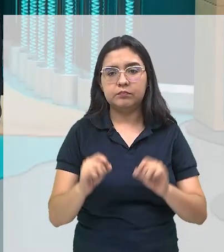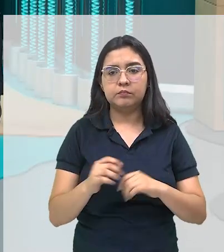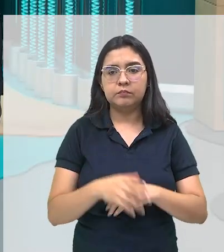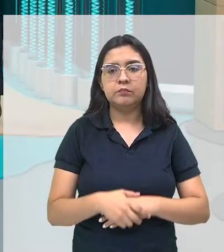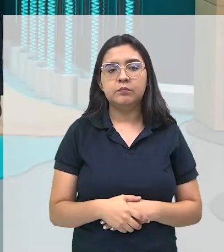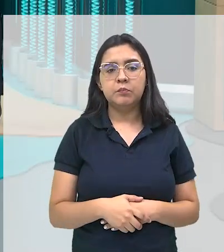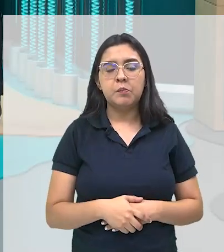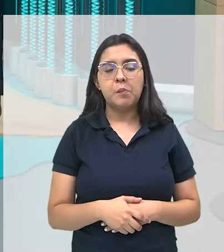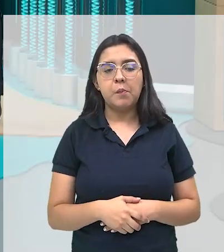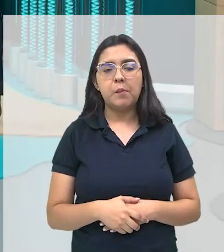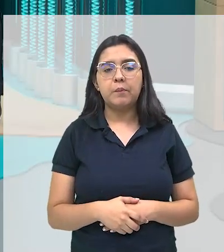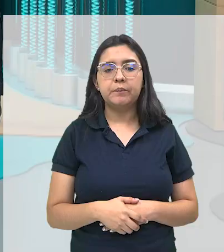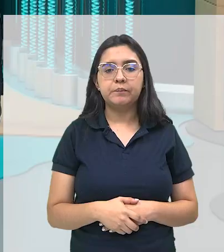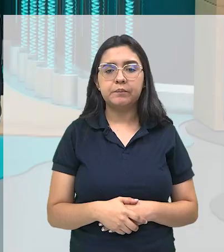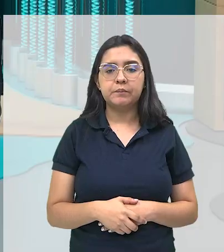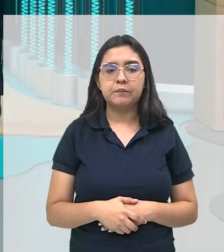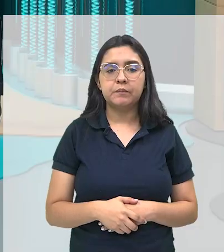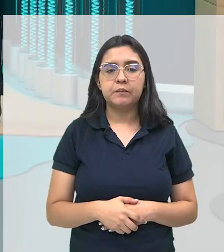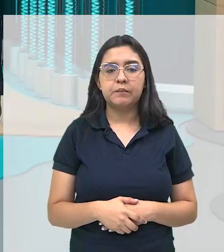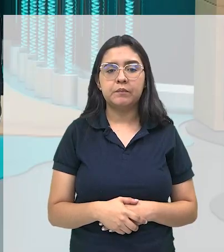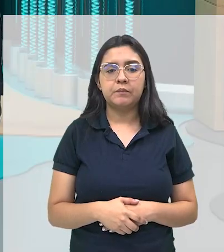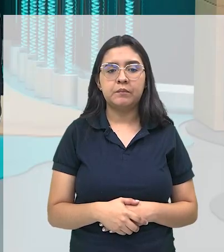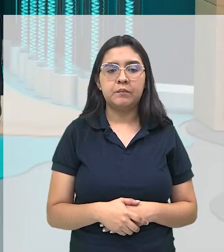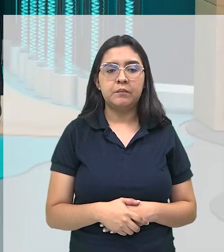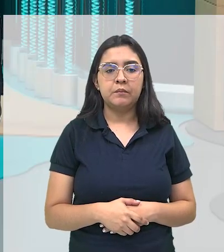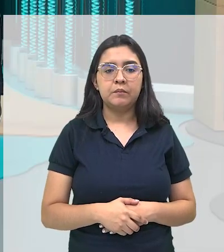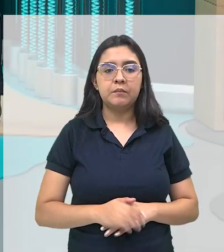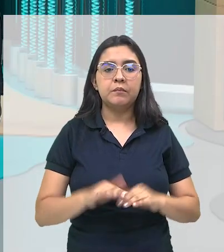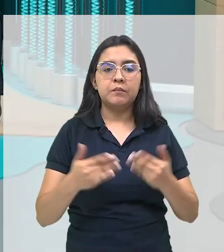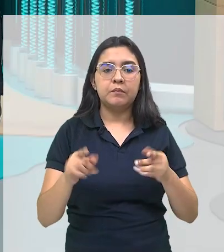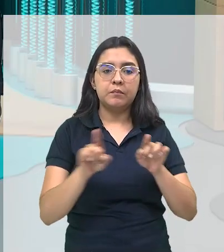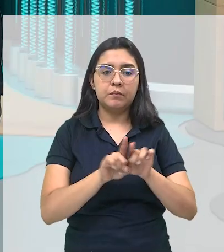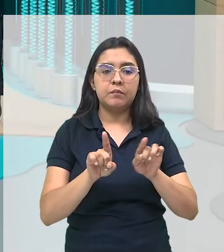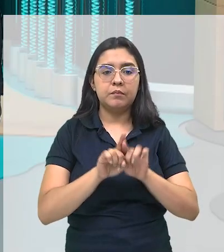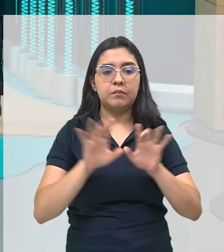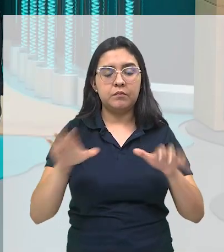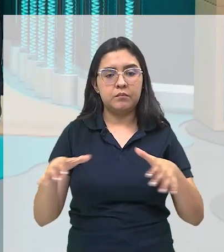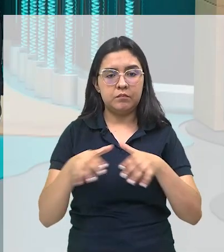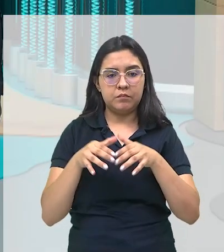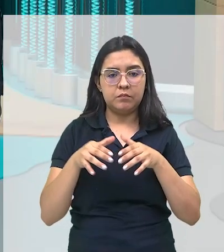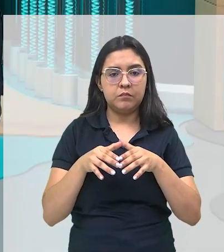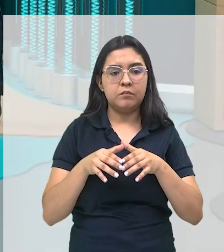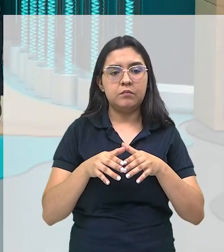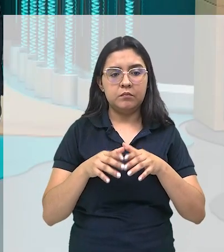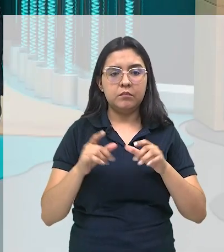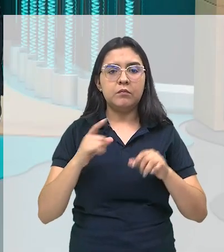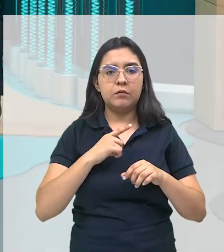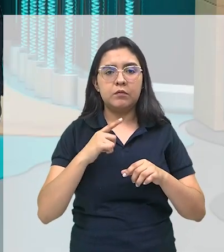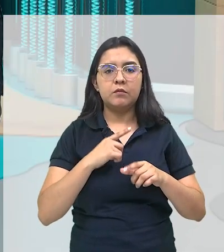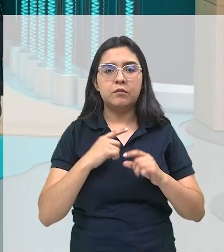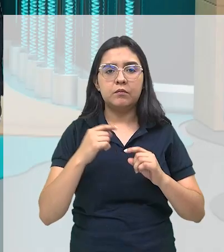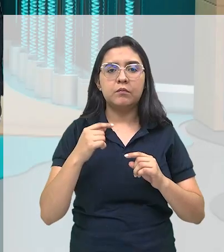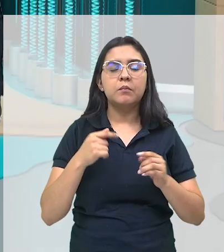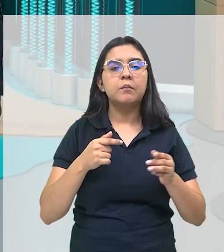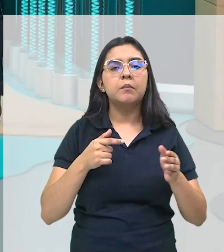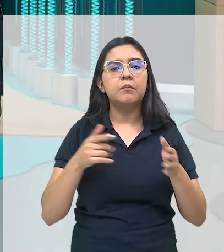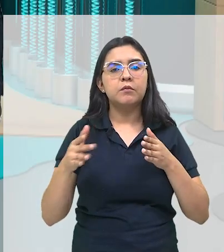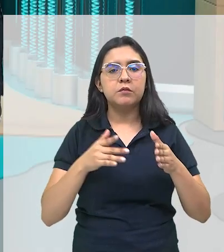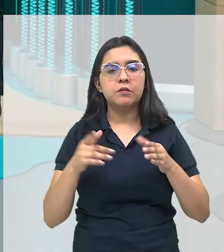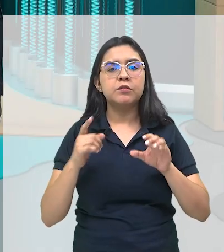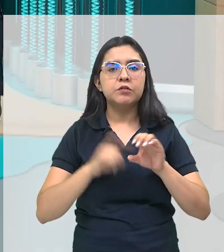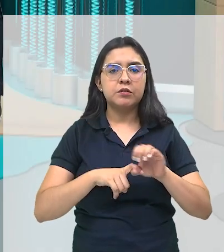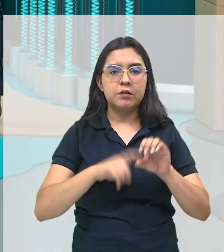Quando a elite do Haiti fugiu, né? Durante um processo lá de